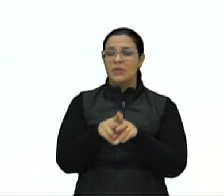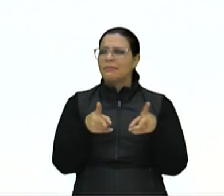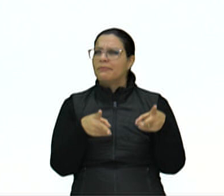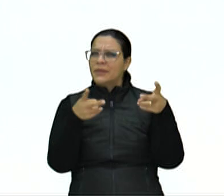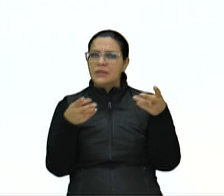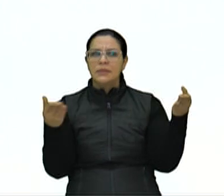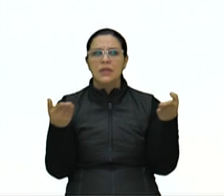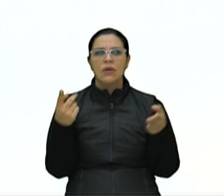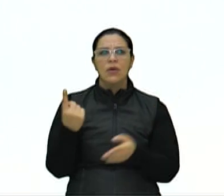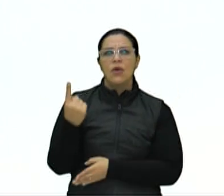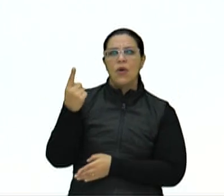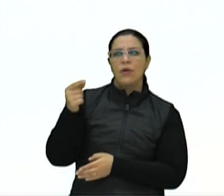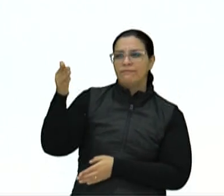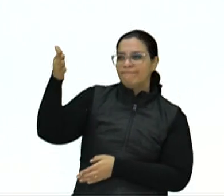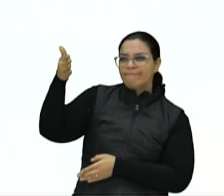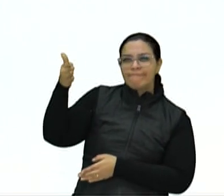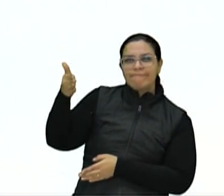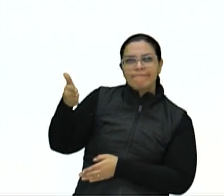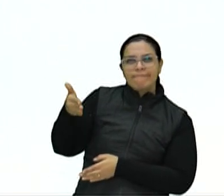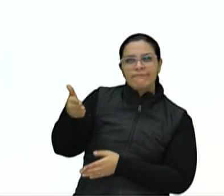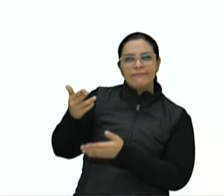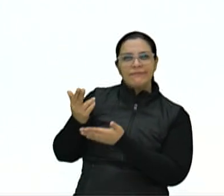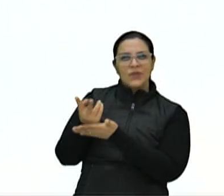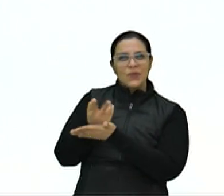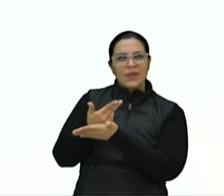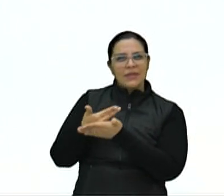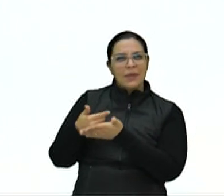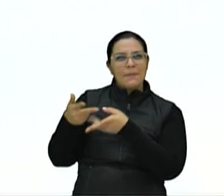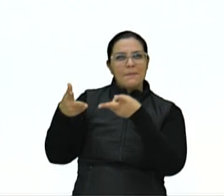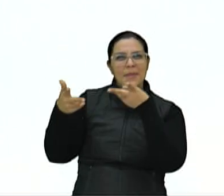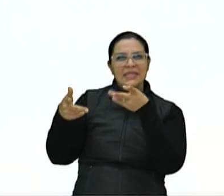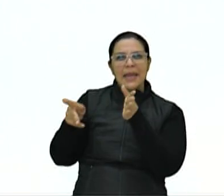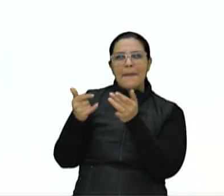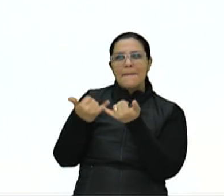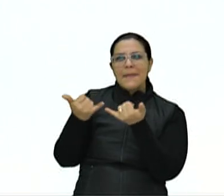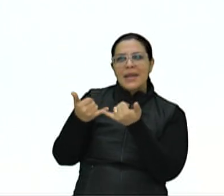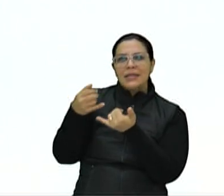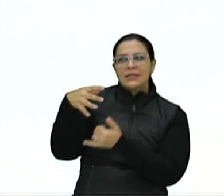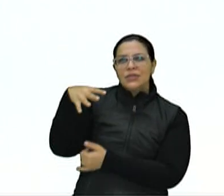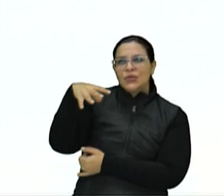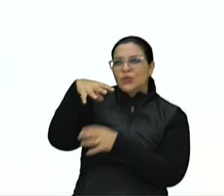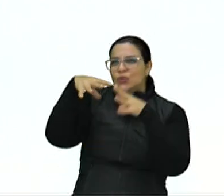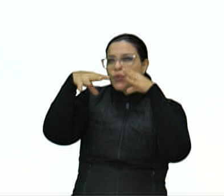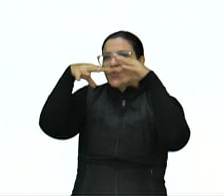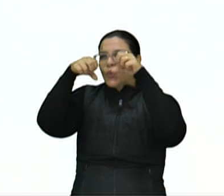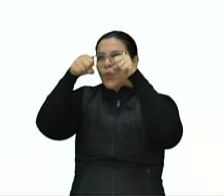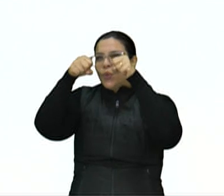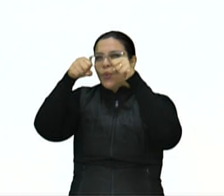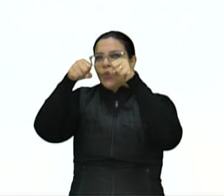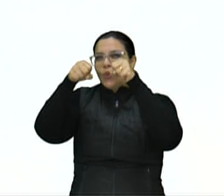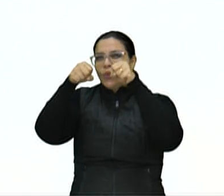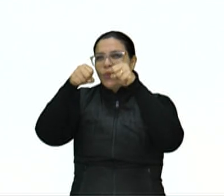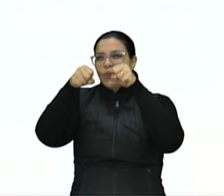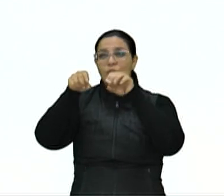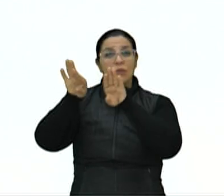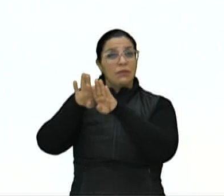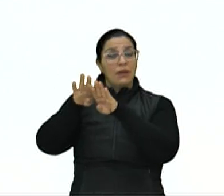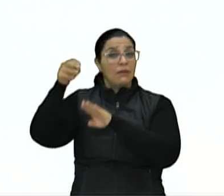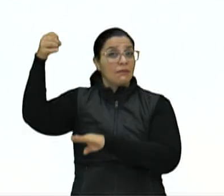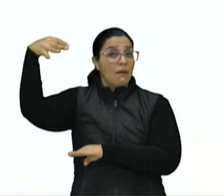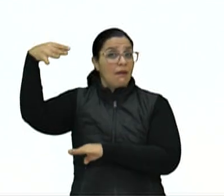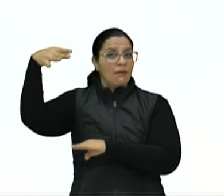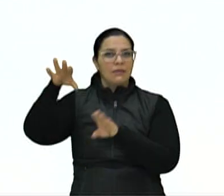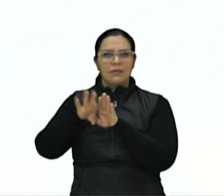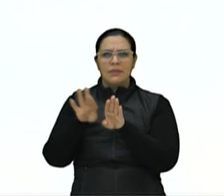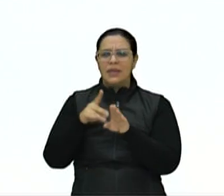exemplo, na lateral aqui da imagem, você percebe um ponto mais iluminado e a projeção da sombra na parede. Tudo isso